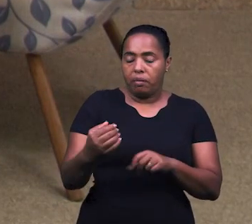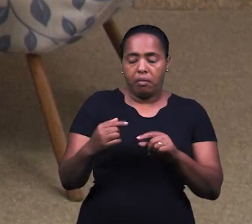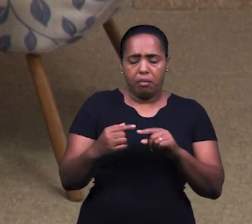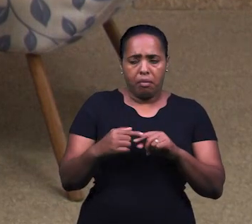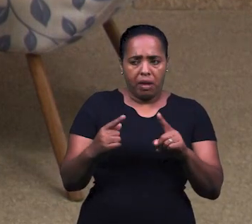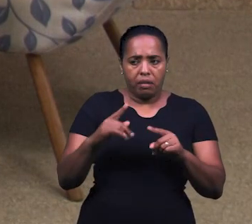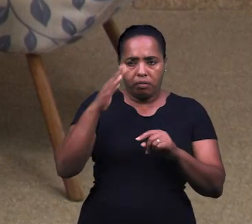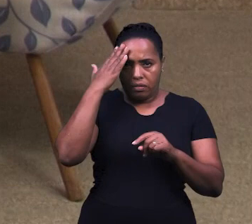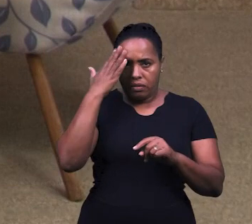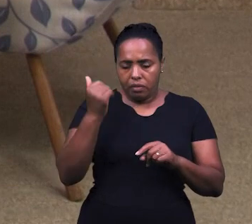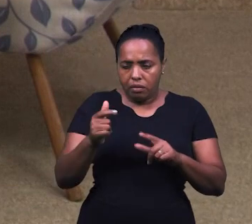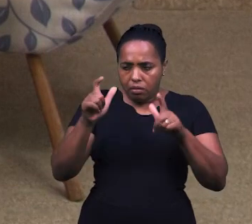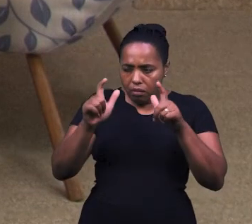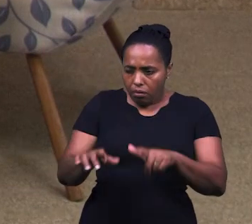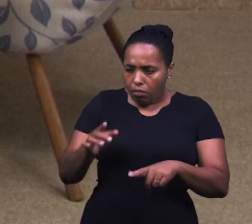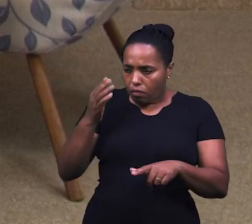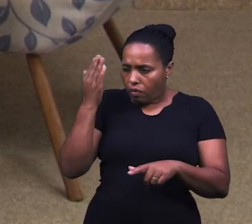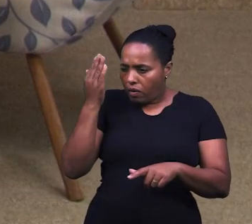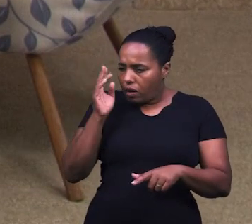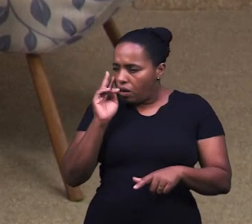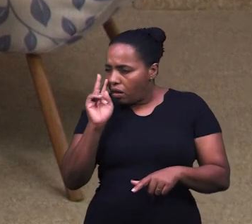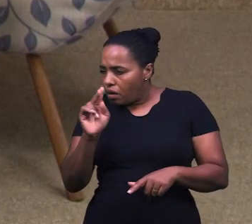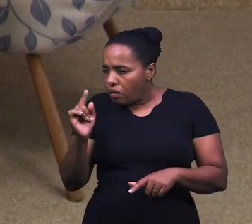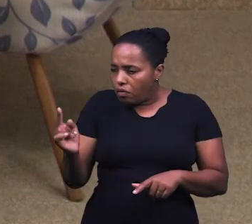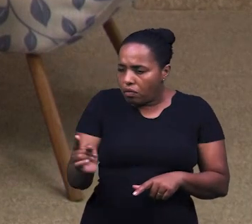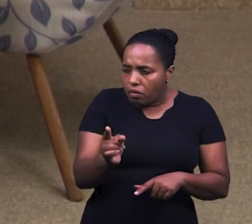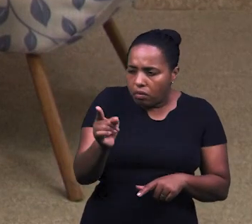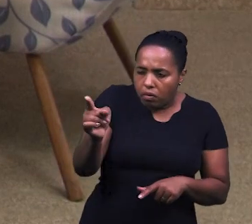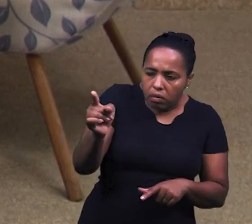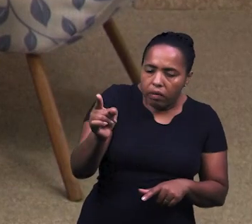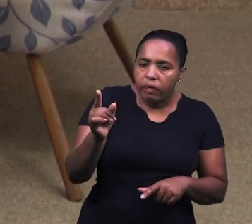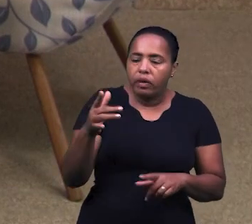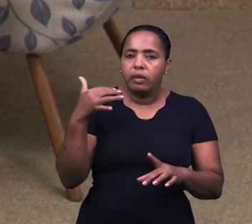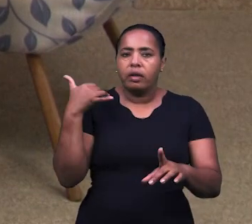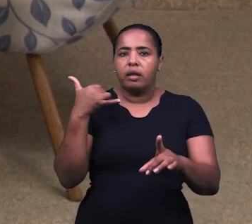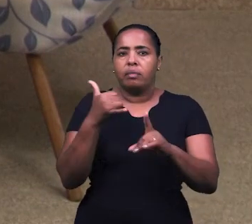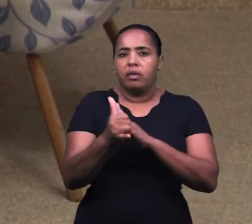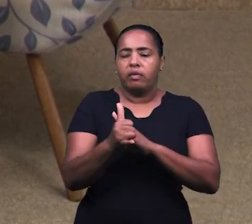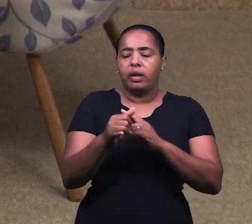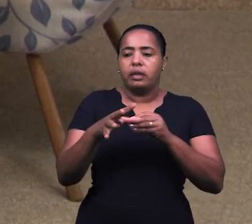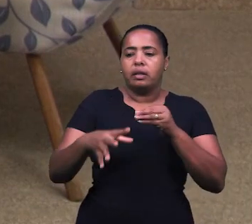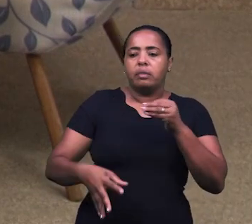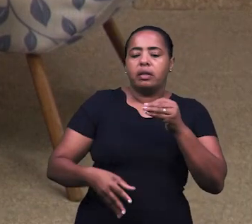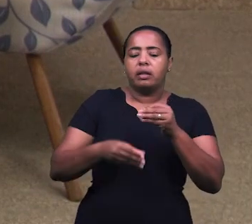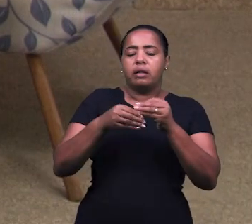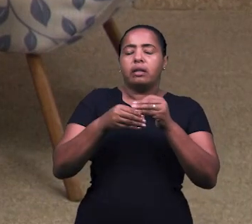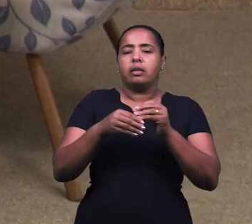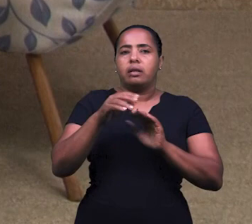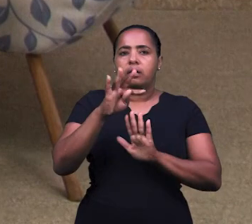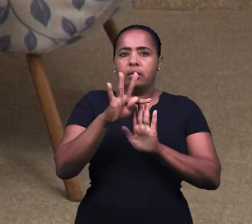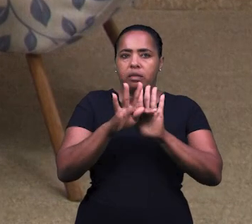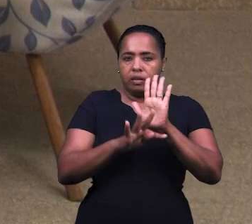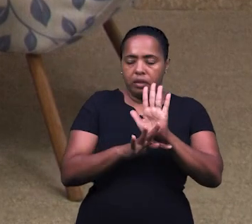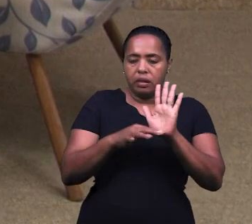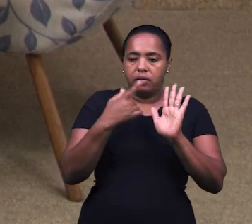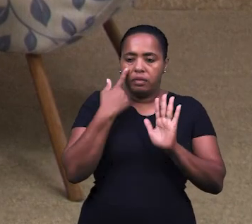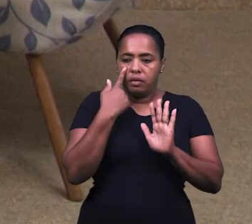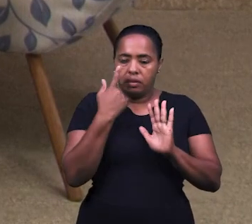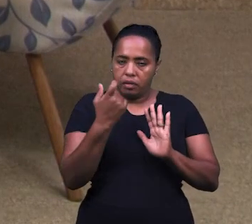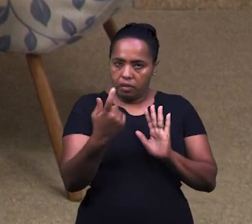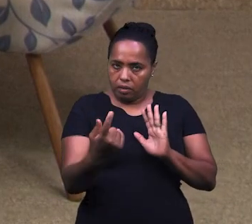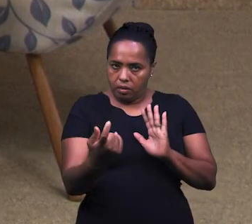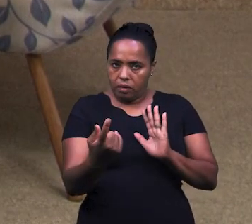que aquele local que ele estava vendo de longe, ele já estava vendo algo que era o profético. Eu queria até mesmo acrescentar um texto que eu acho até